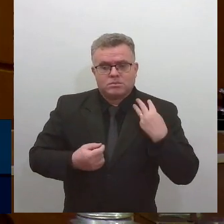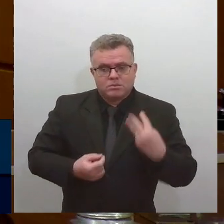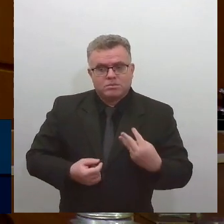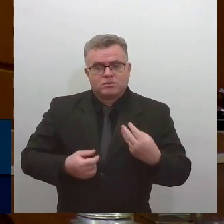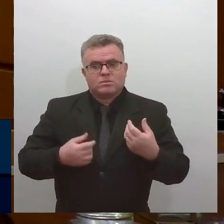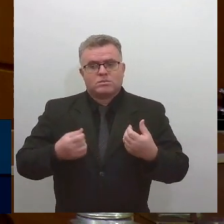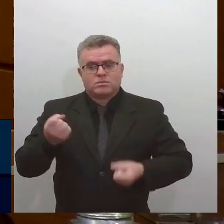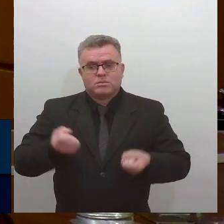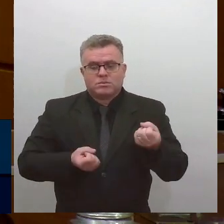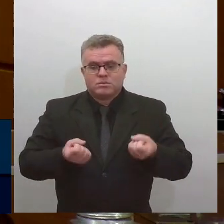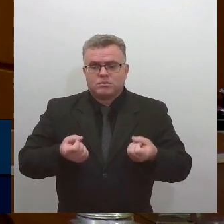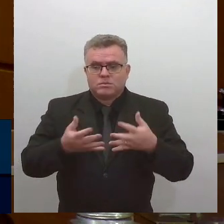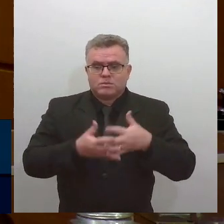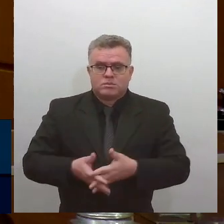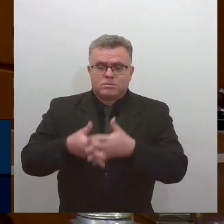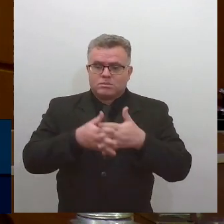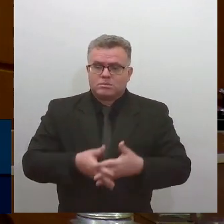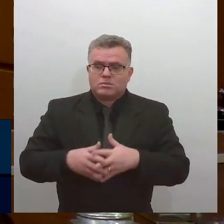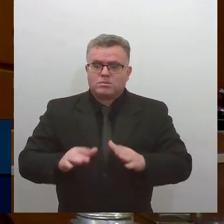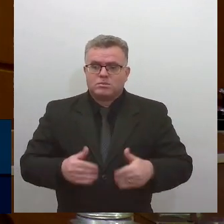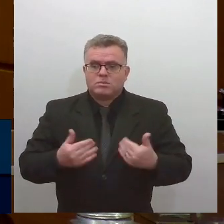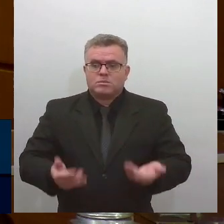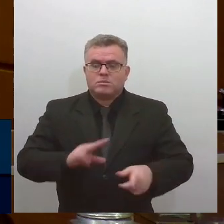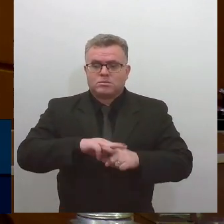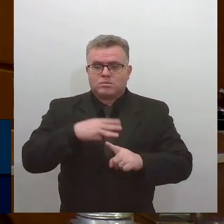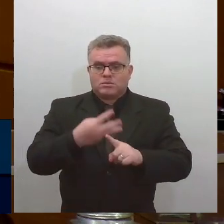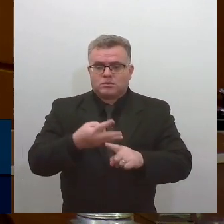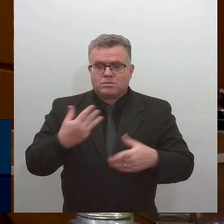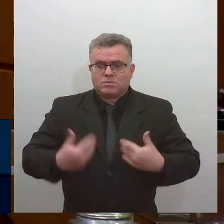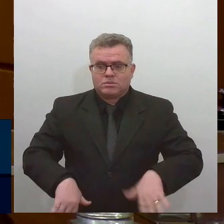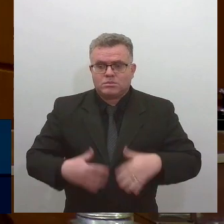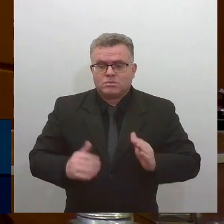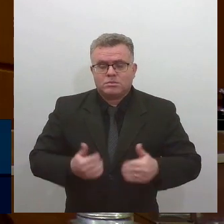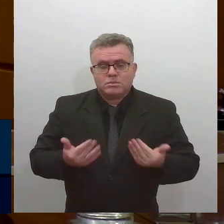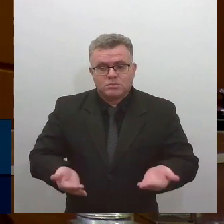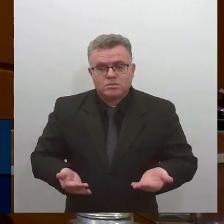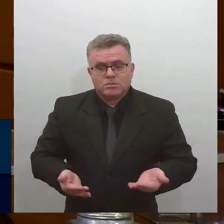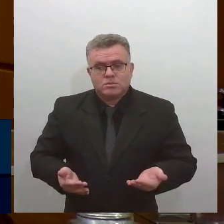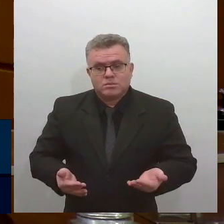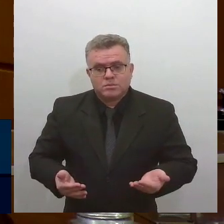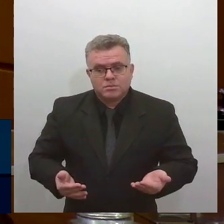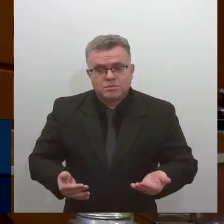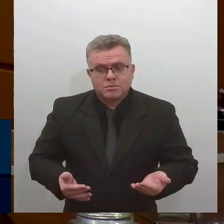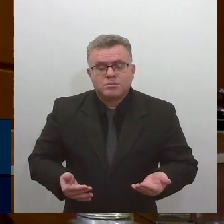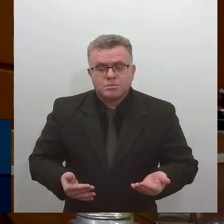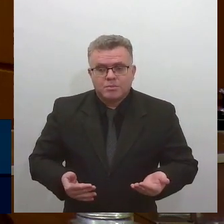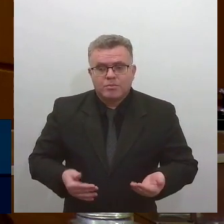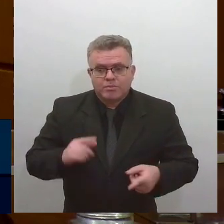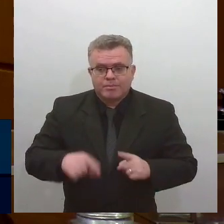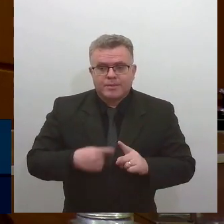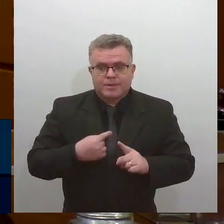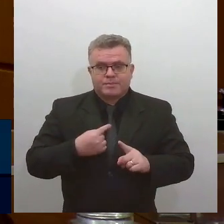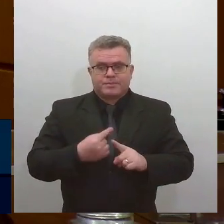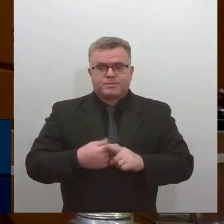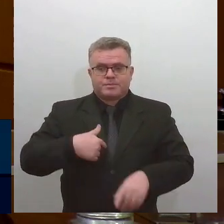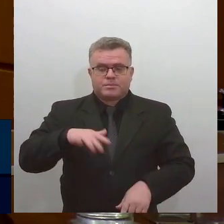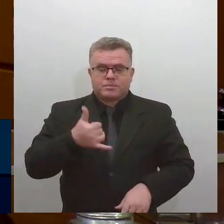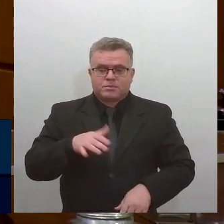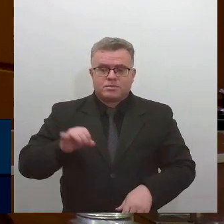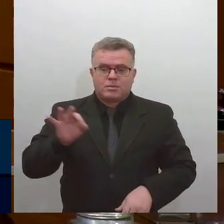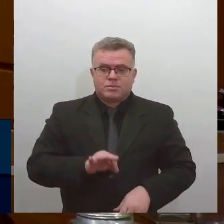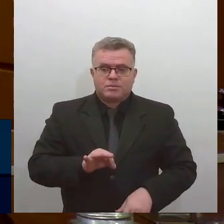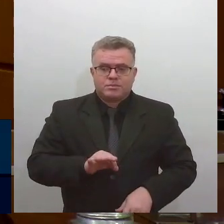três e a nossa malha cresceu pouco mais de 10% Ou seja a gente não